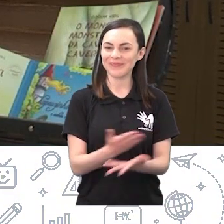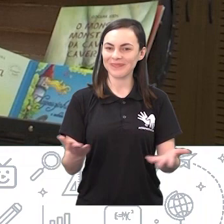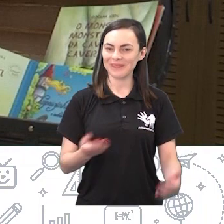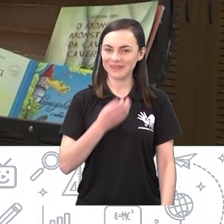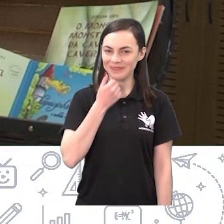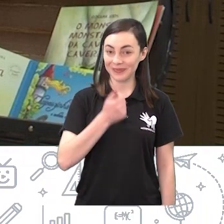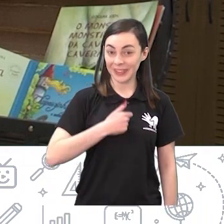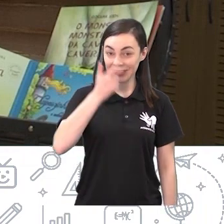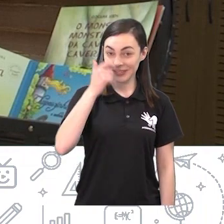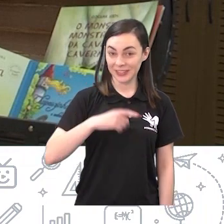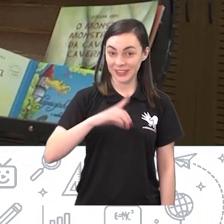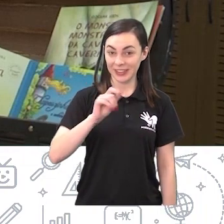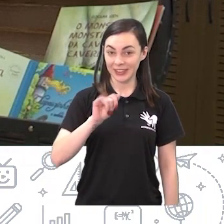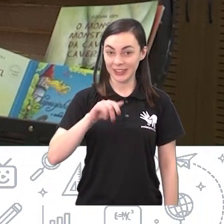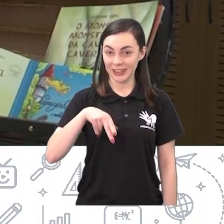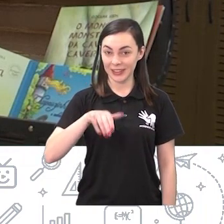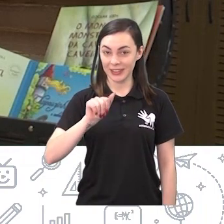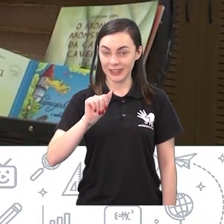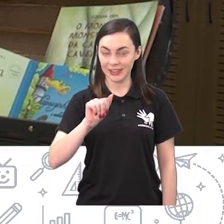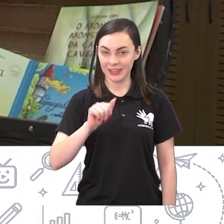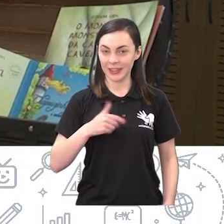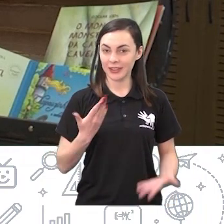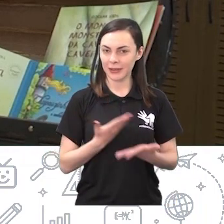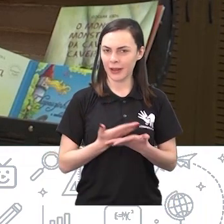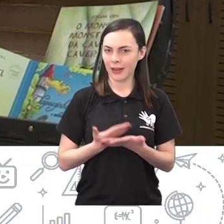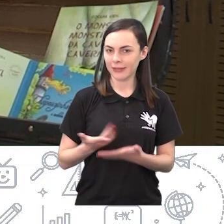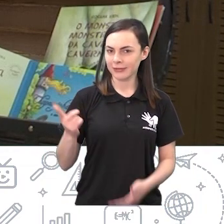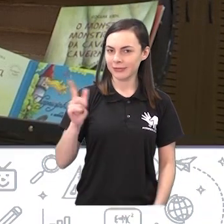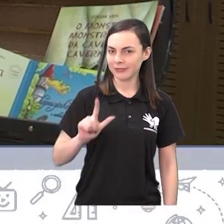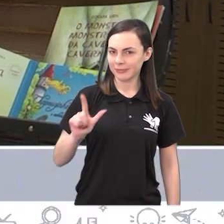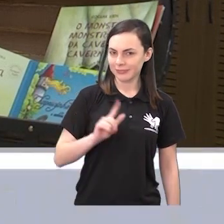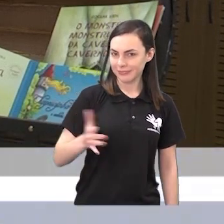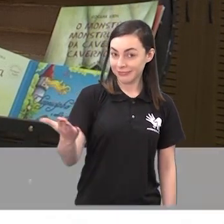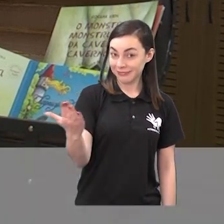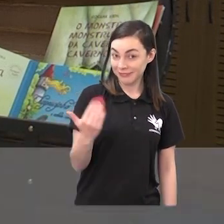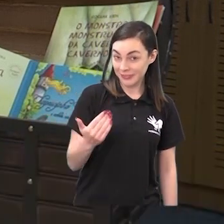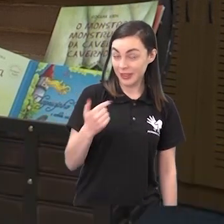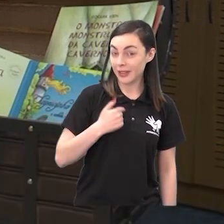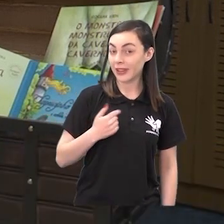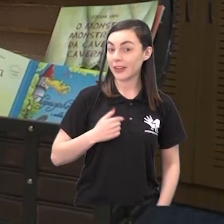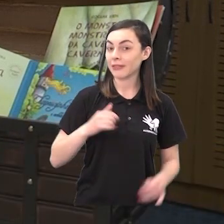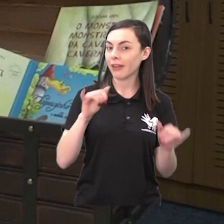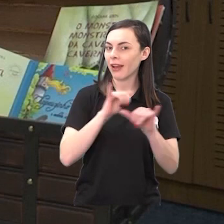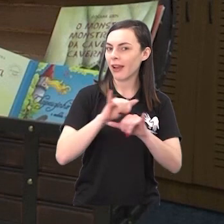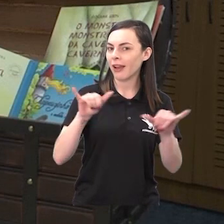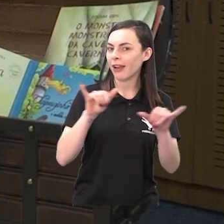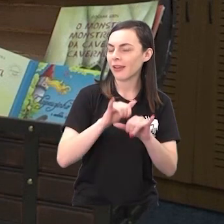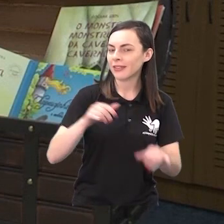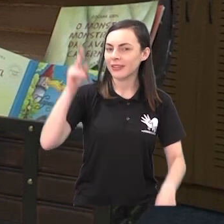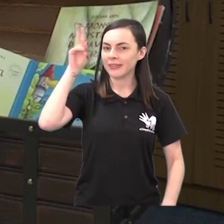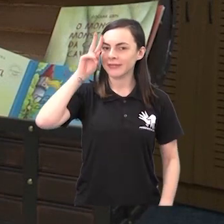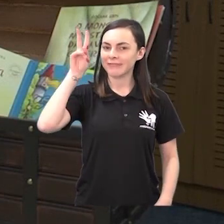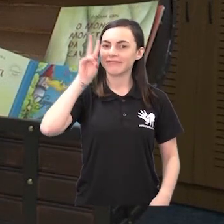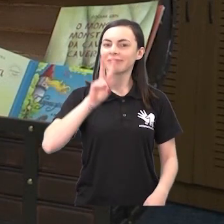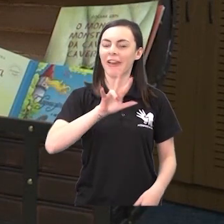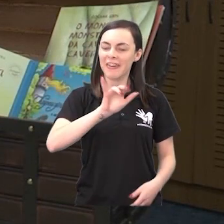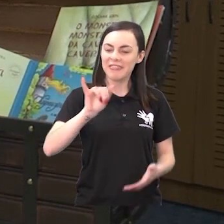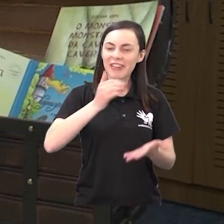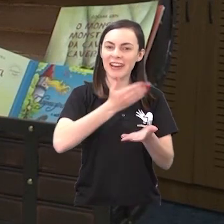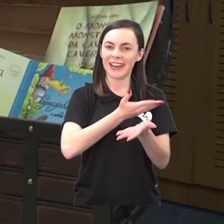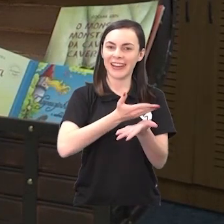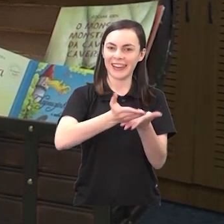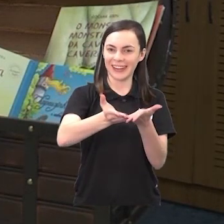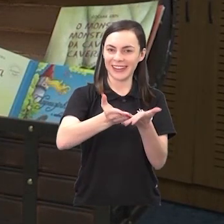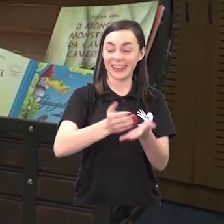Olá, estudantes, tudo bem? Eu sou a professora Dayana, então vamos comigo para mais uma aula de literatura? Vou te contar, a história